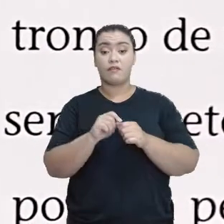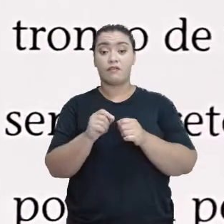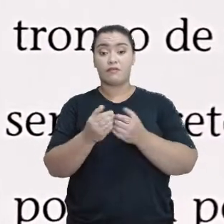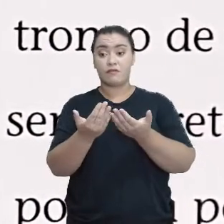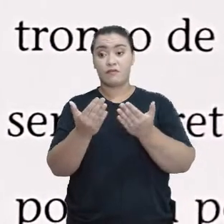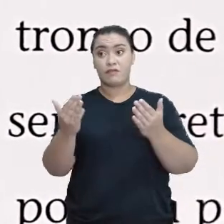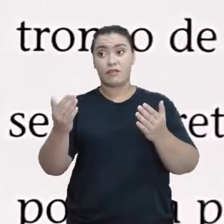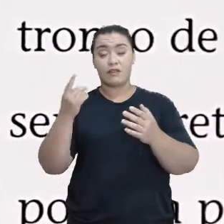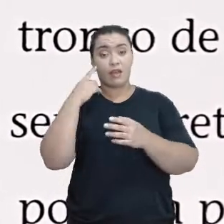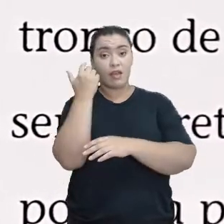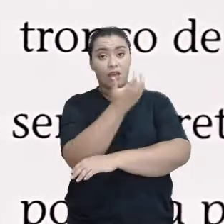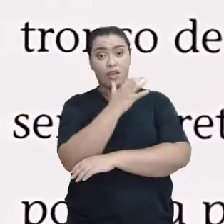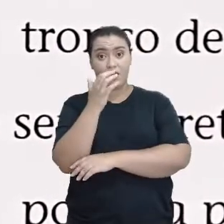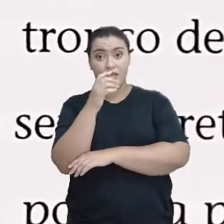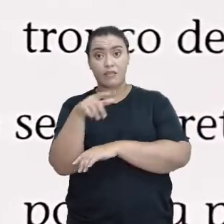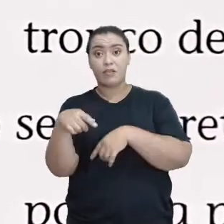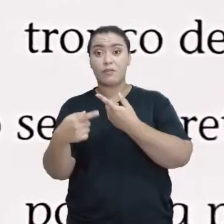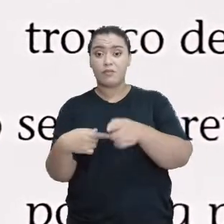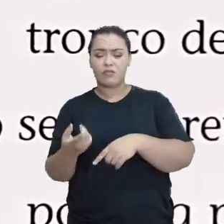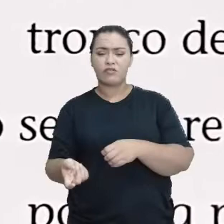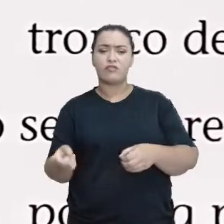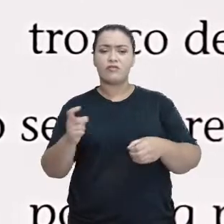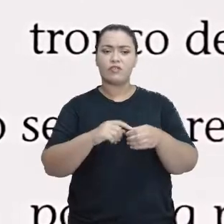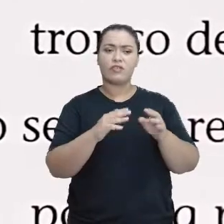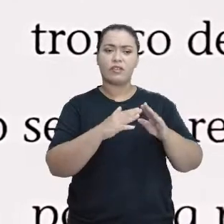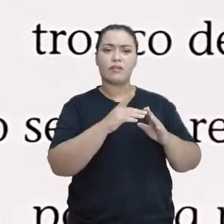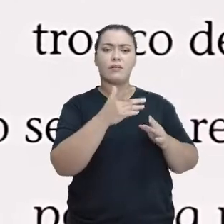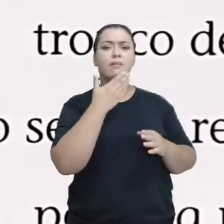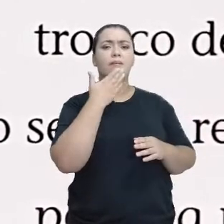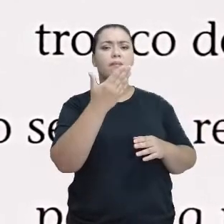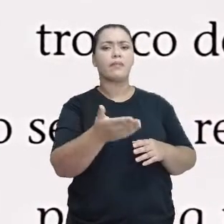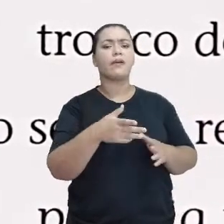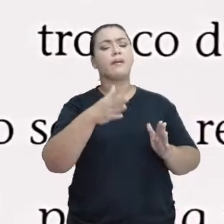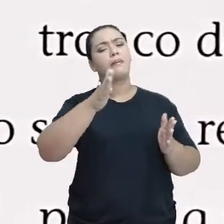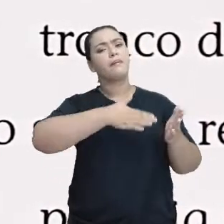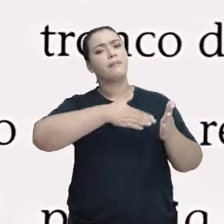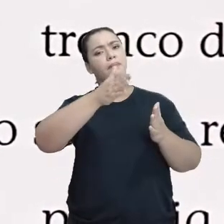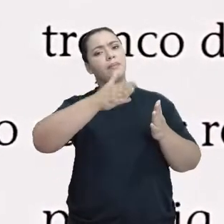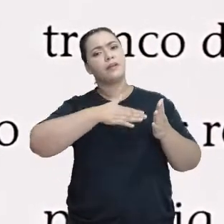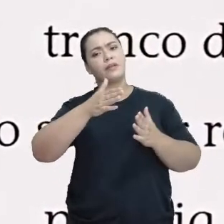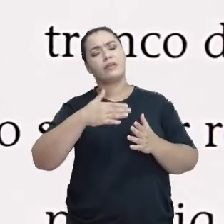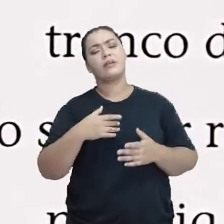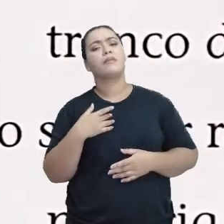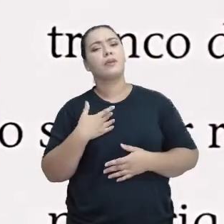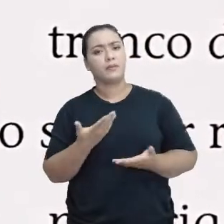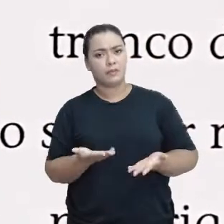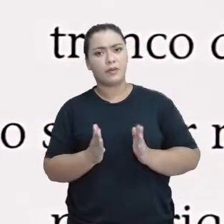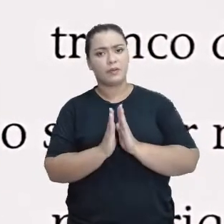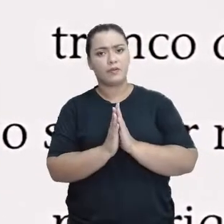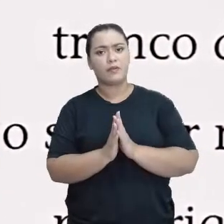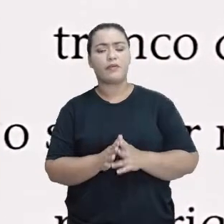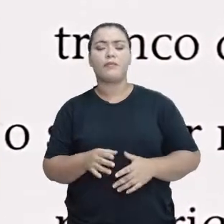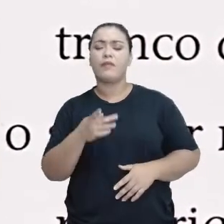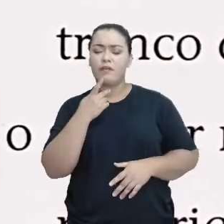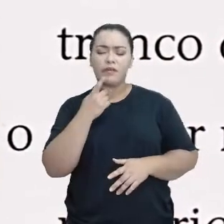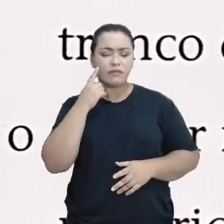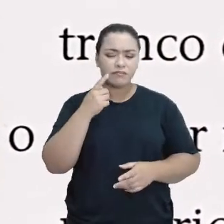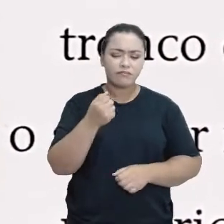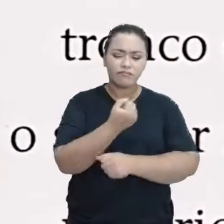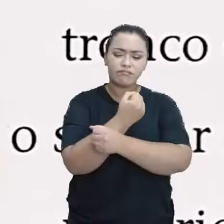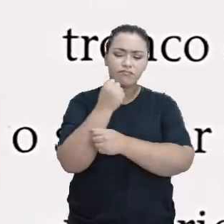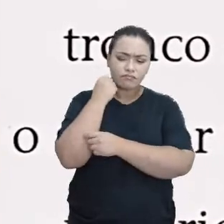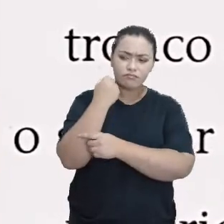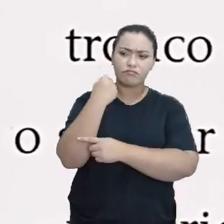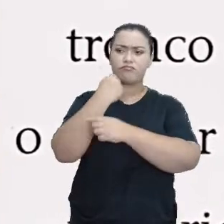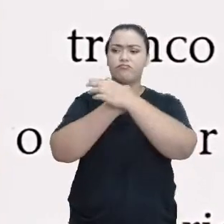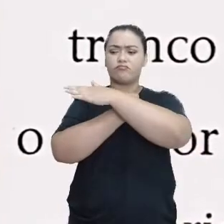Quando o senhor retornar a Florença, poderia pedir alguém que o pintasse para mim? Quando viu o escudo, Leonardo